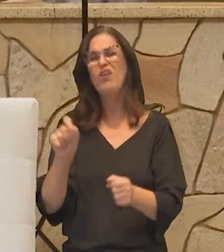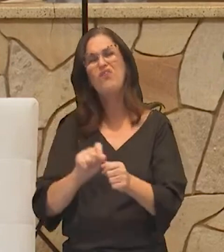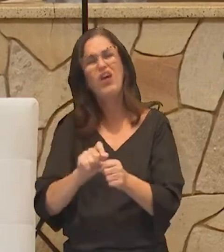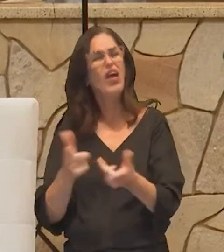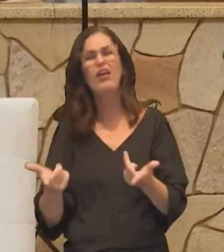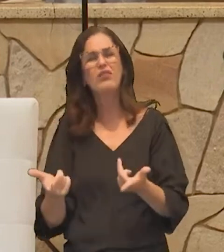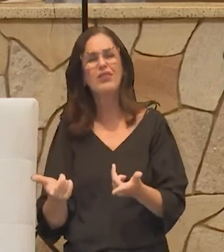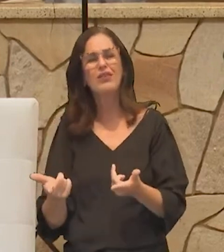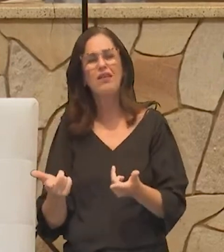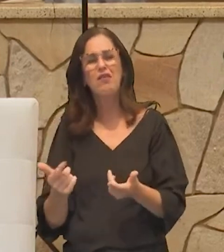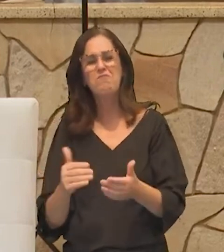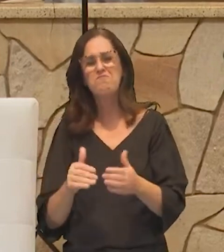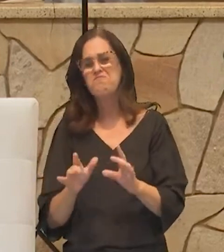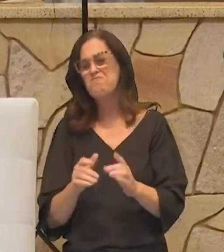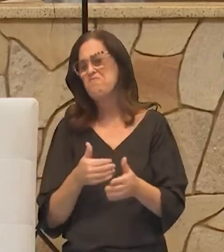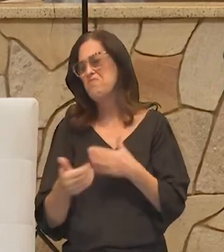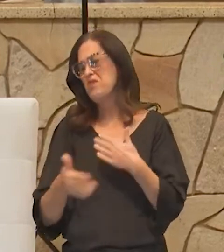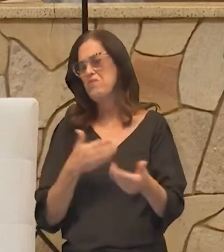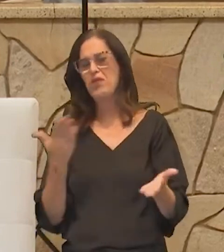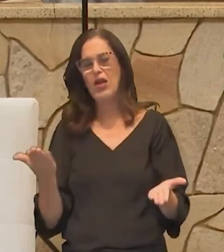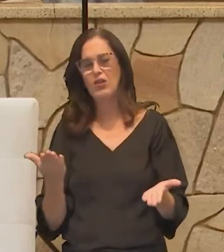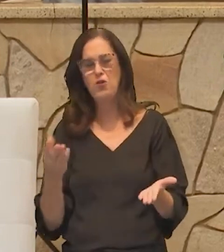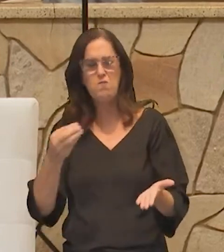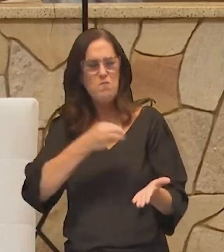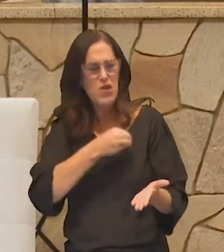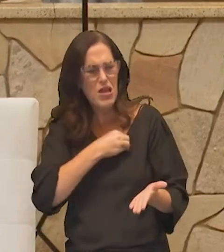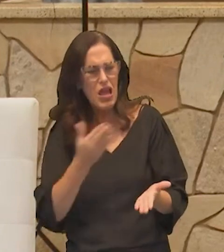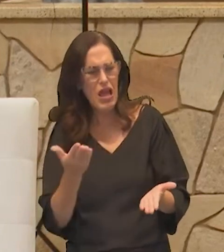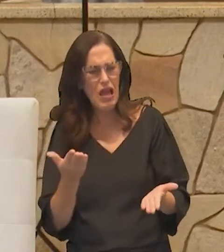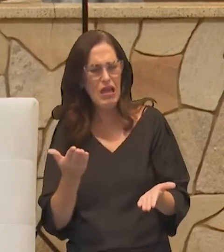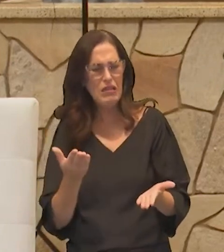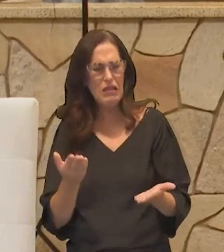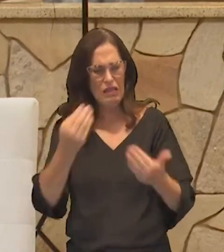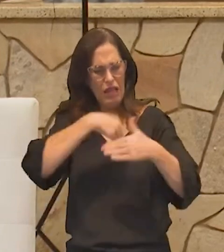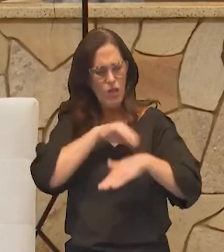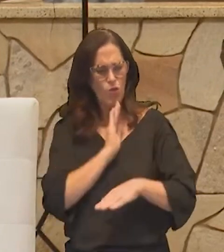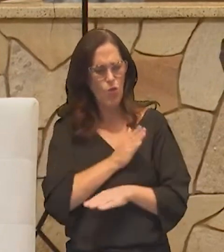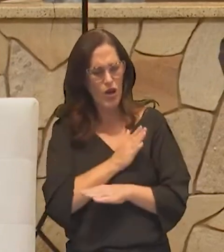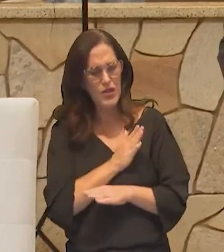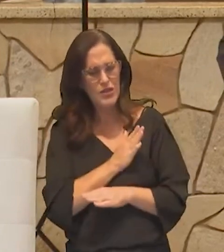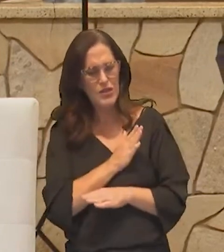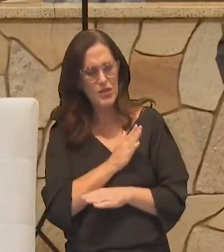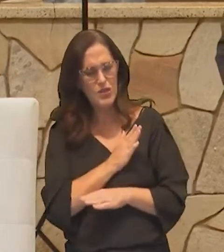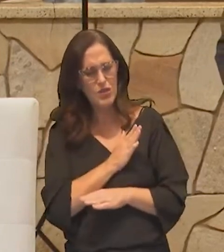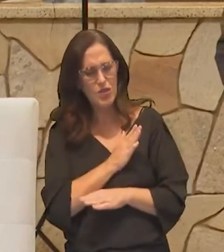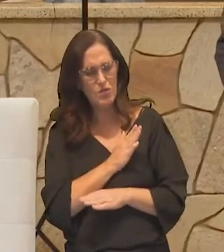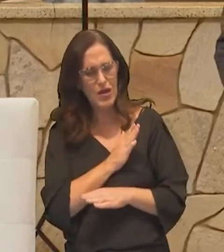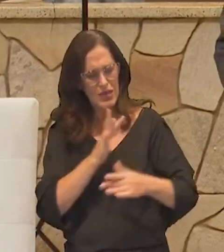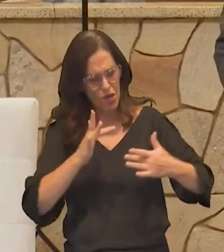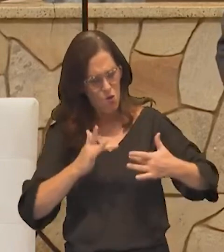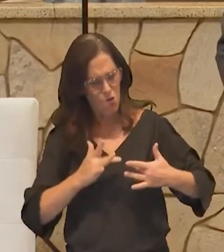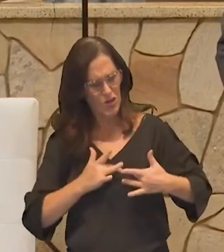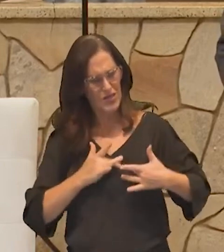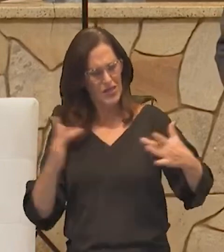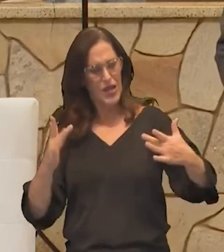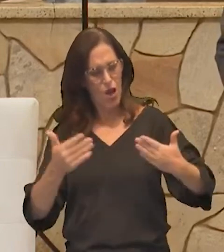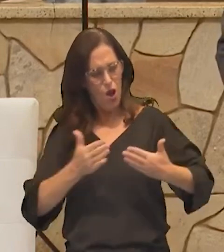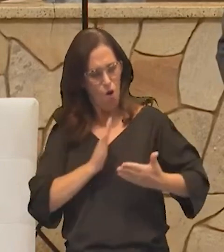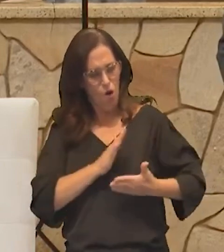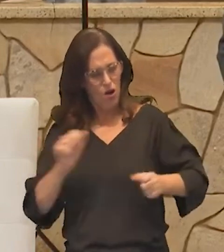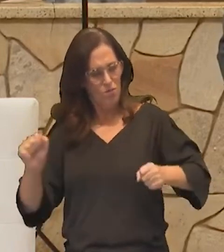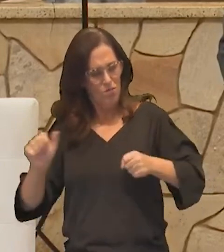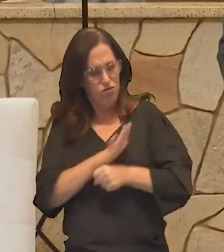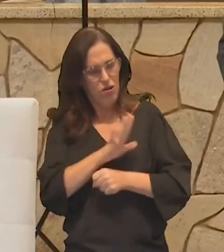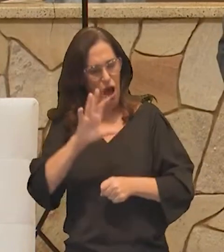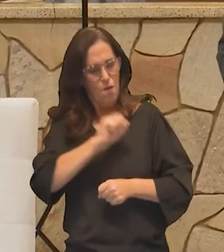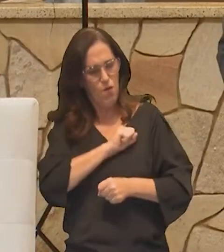fez, independentemente dos pecados que habitam naquele coração, Pai, mas que em um ato de misericórdia nosso coração se encha do